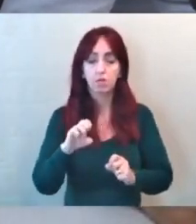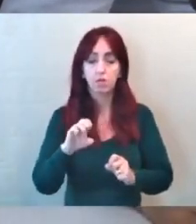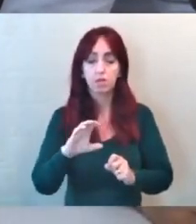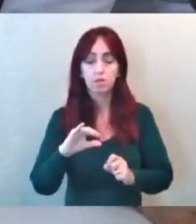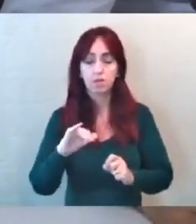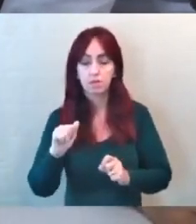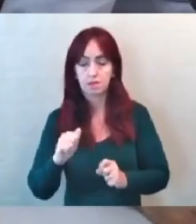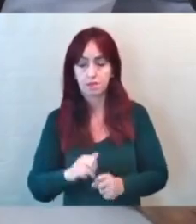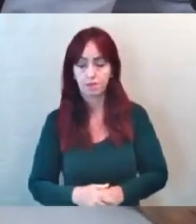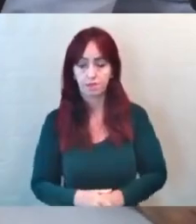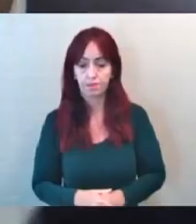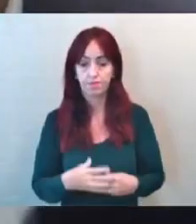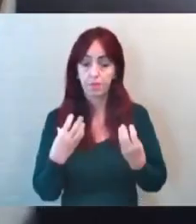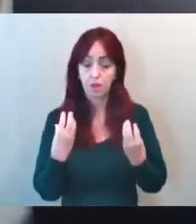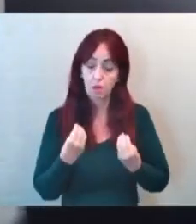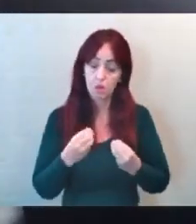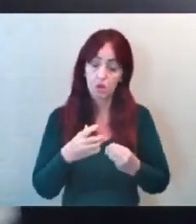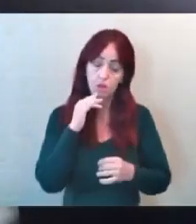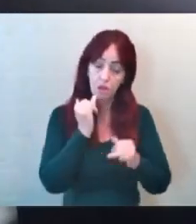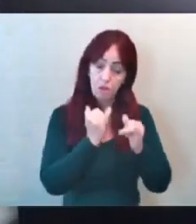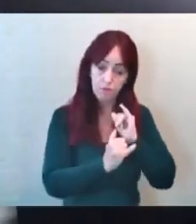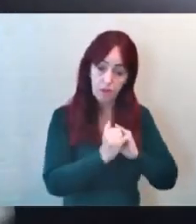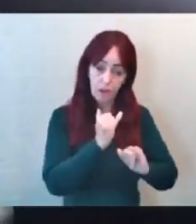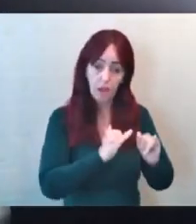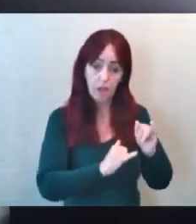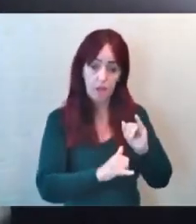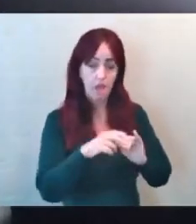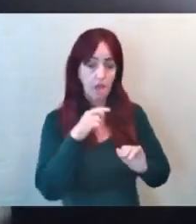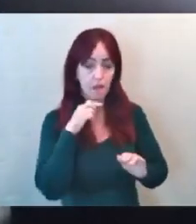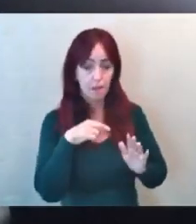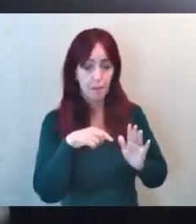Bom, vereadora, como eu já disse no depoimento anterior,